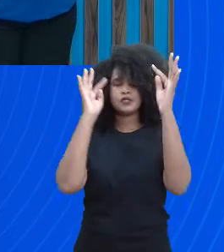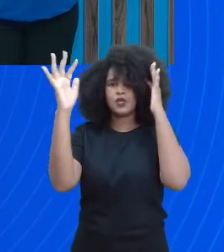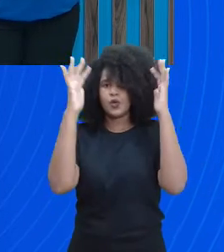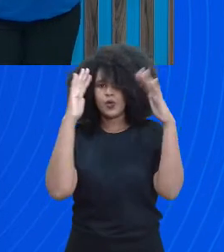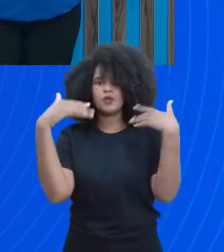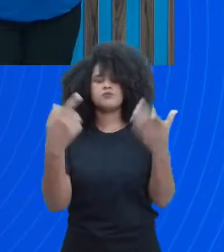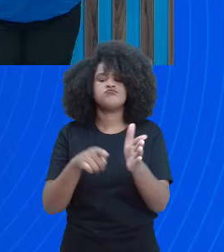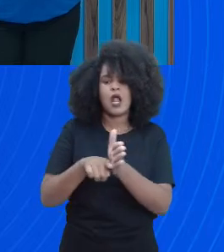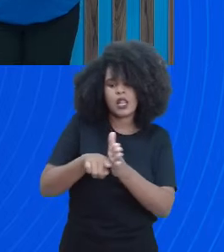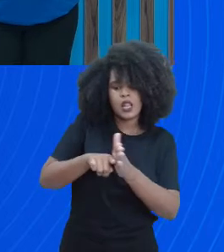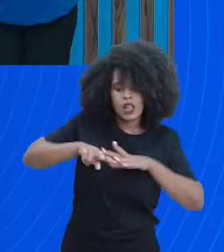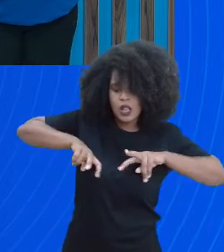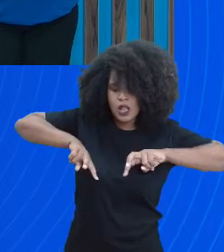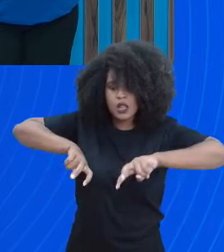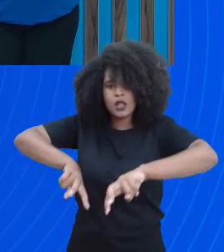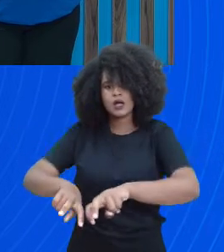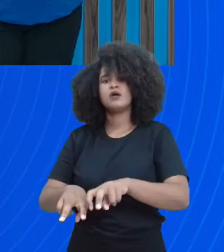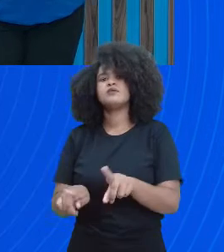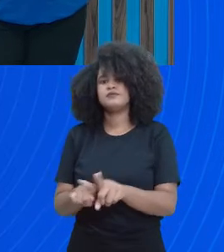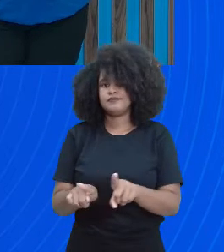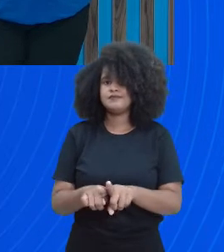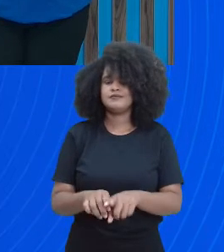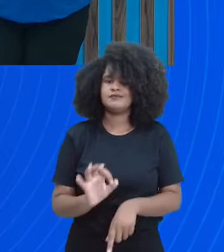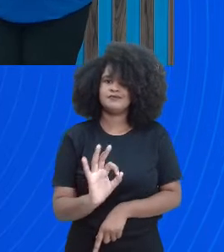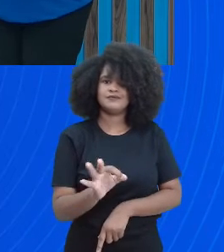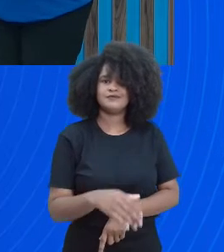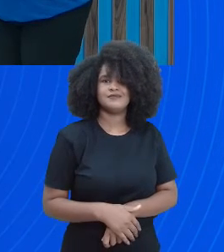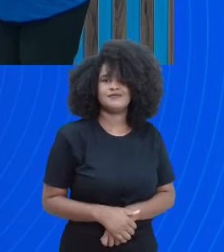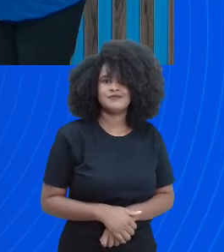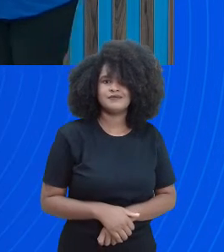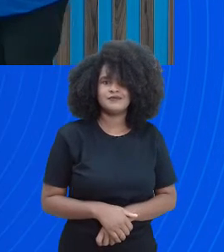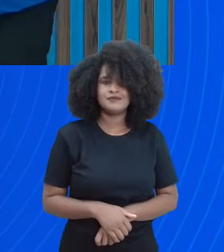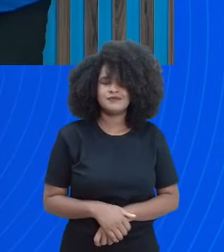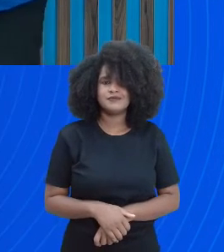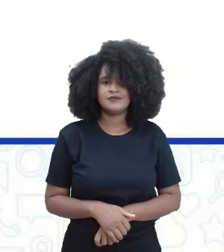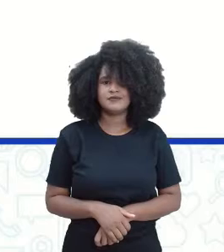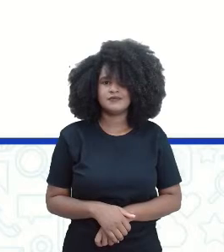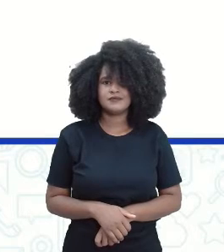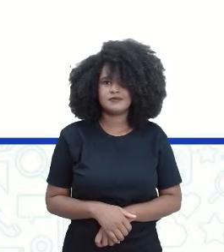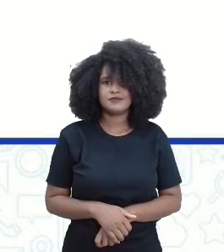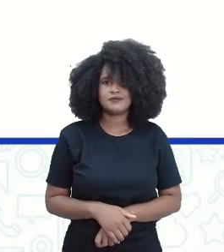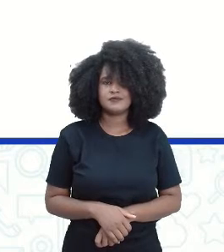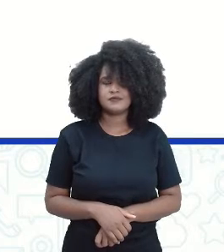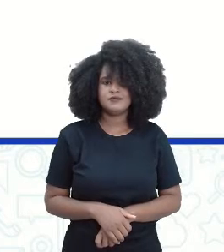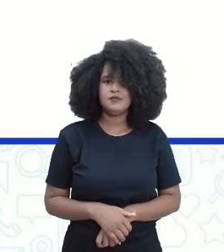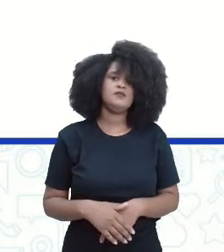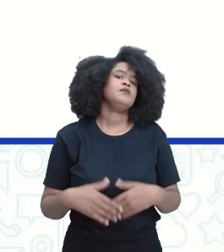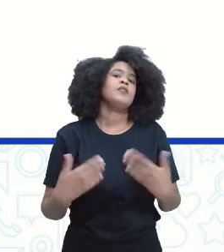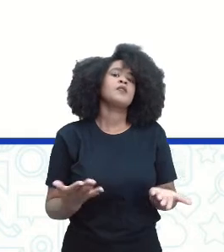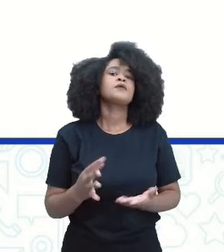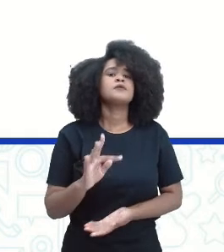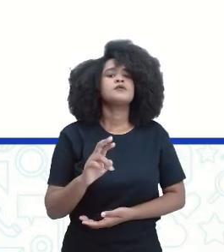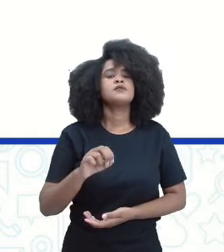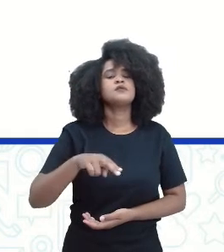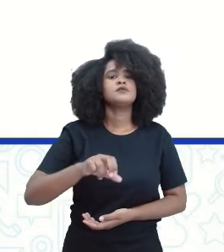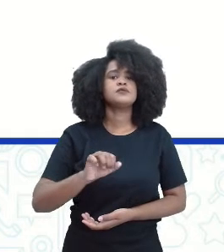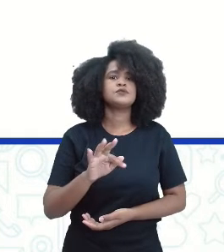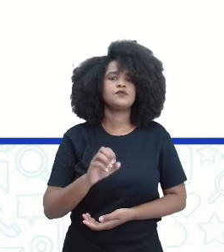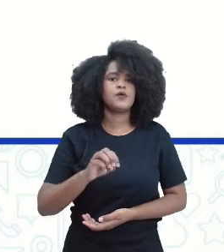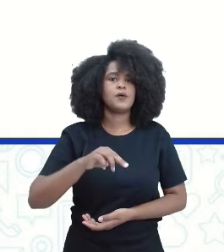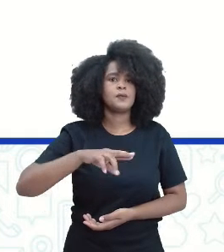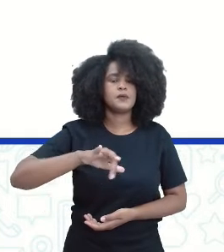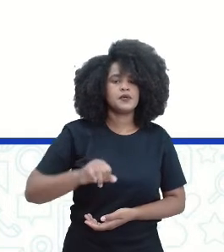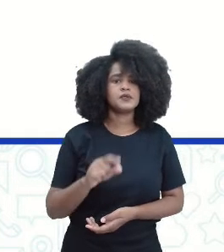a pesquisar mais, né? Fazer observações, tá bom? Então, no transformismo, né, que são as primeiras